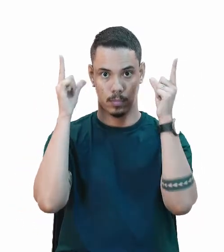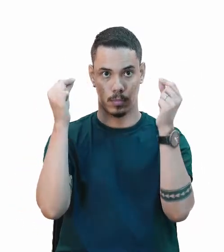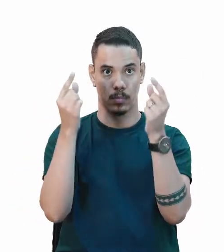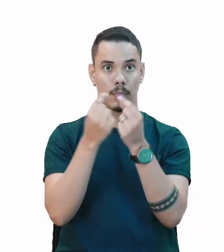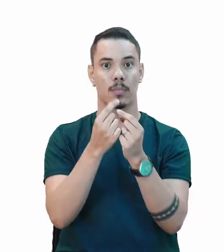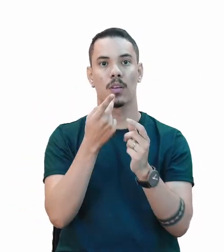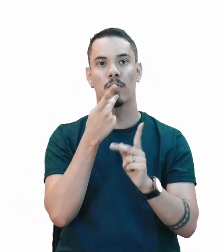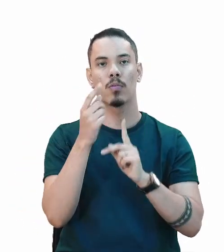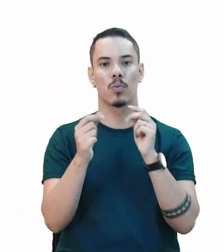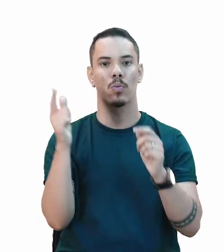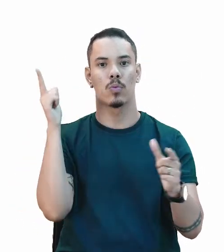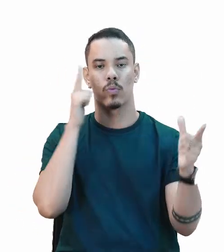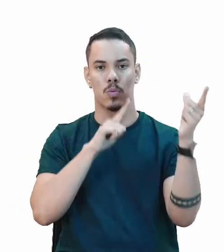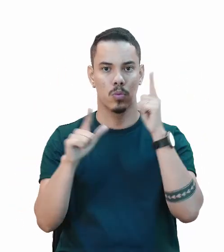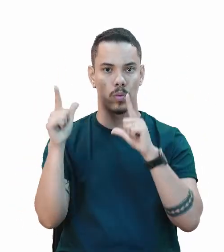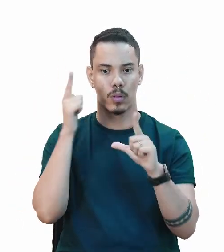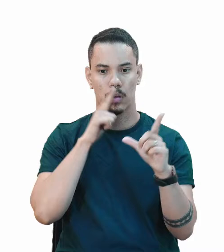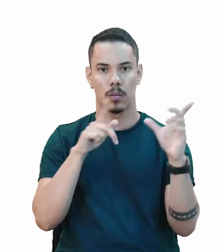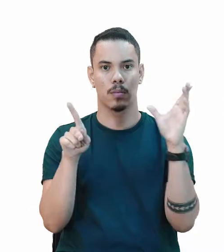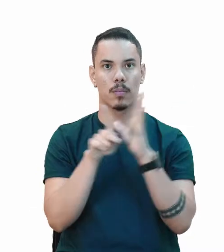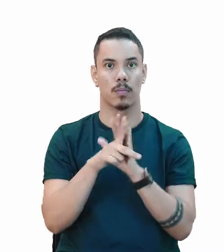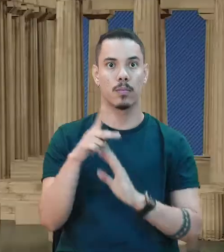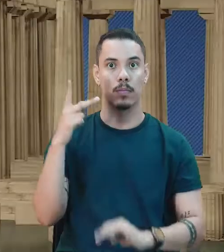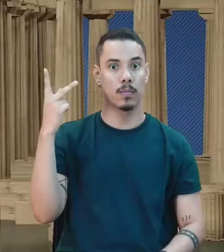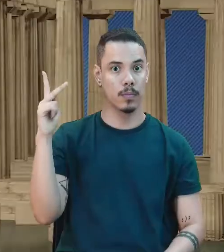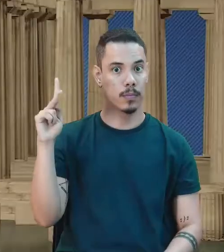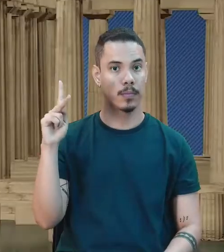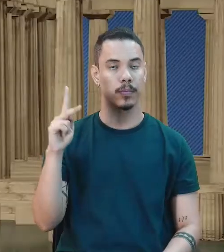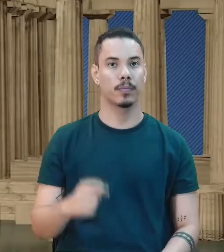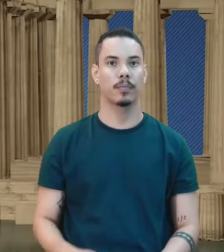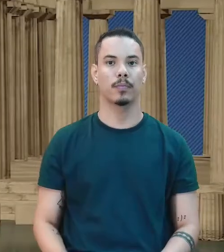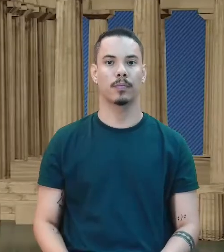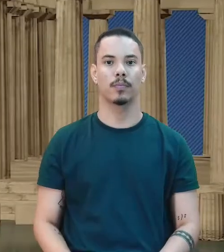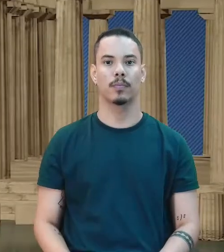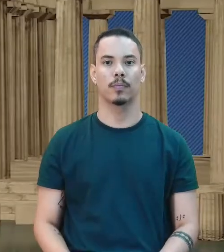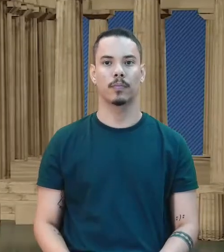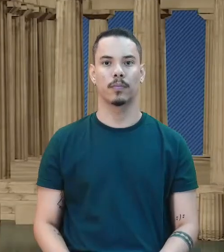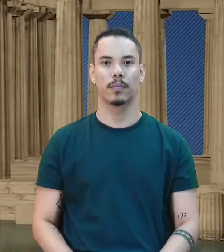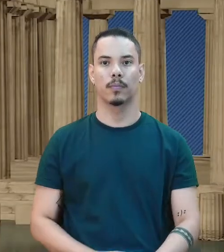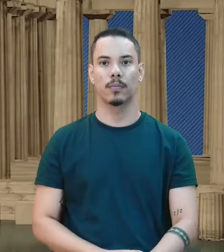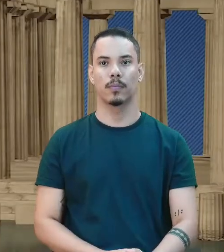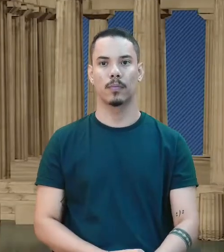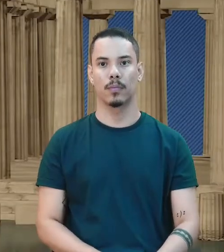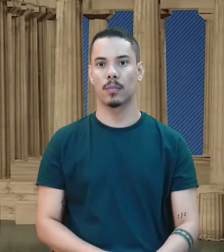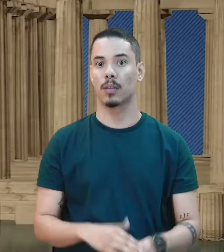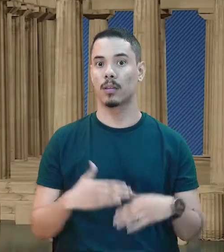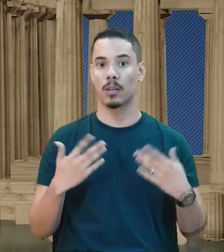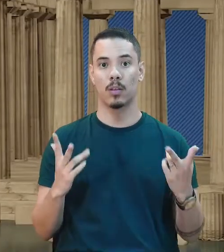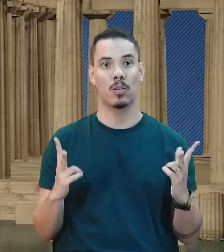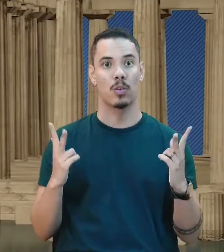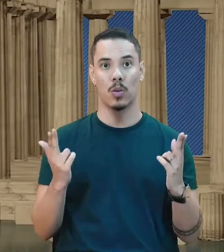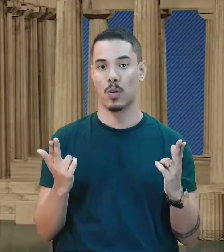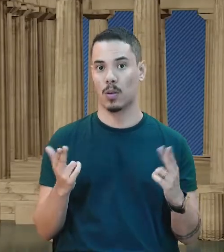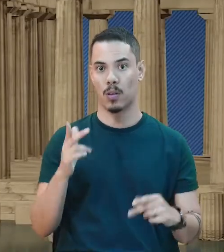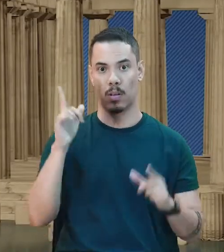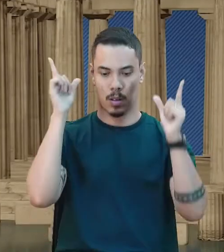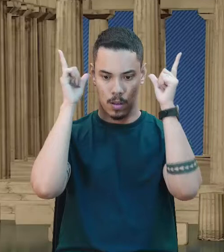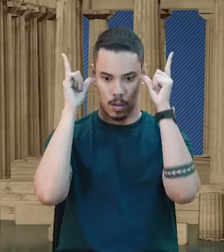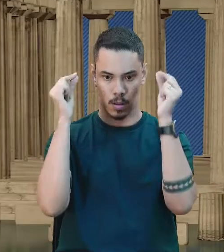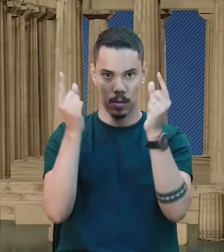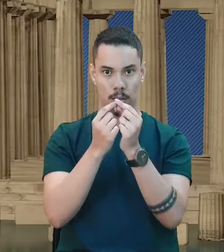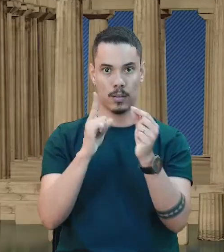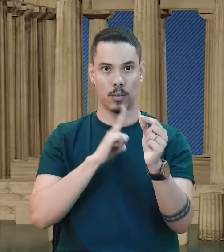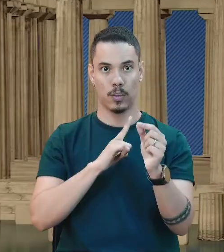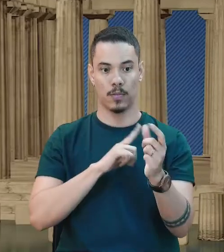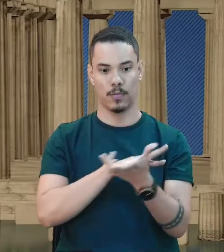às conquistas de Alexandre Magno, Alexandre o Grande, então era como se a Grécia estivesse povoada por diversas partes